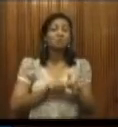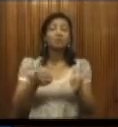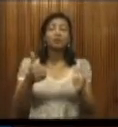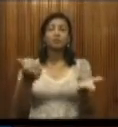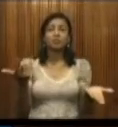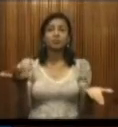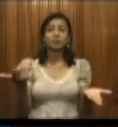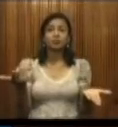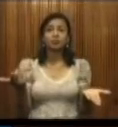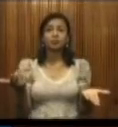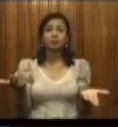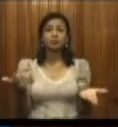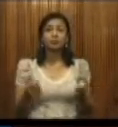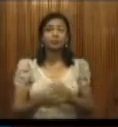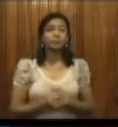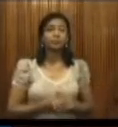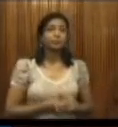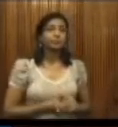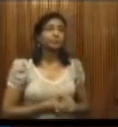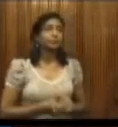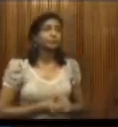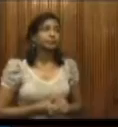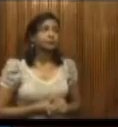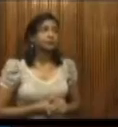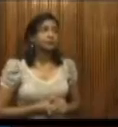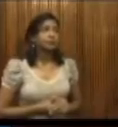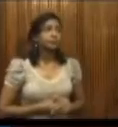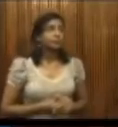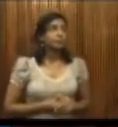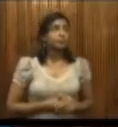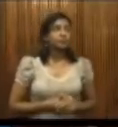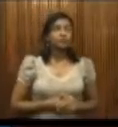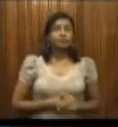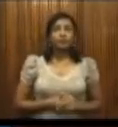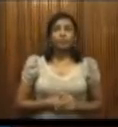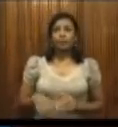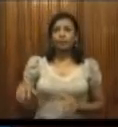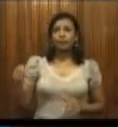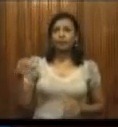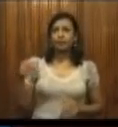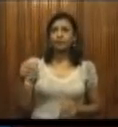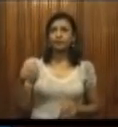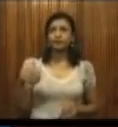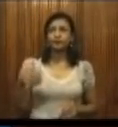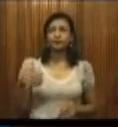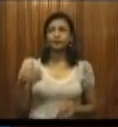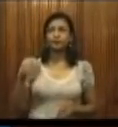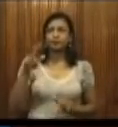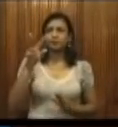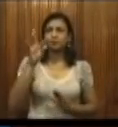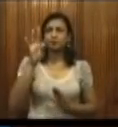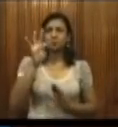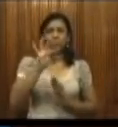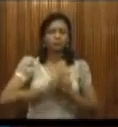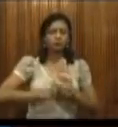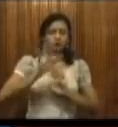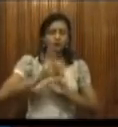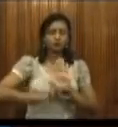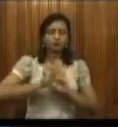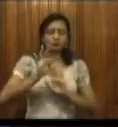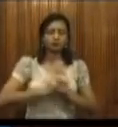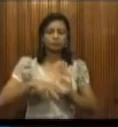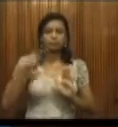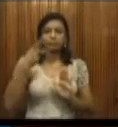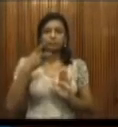lugar? Uma vez, é um texto que eu gosto muito de citar e não canso de ser repetitivo,